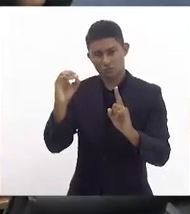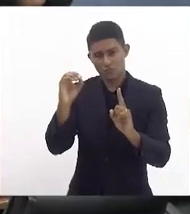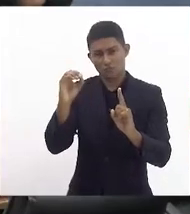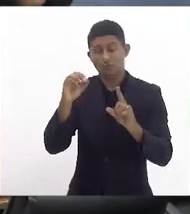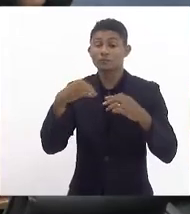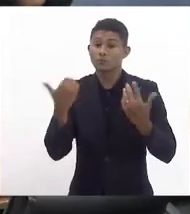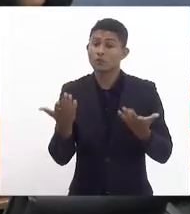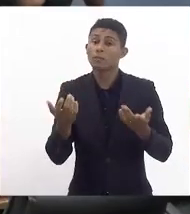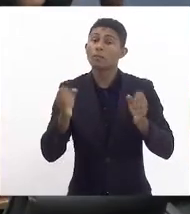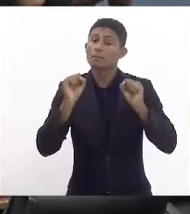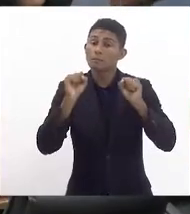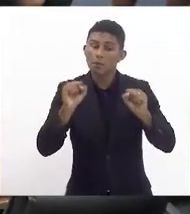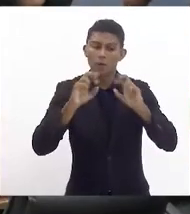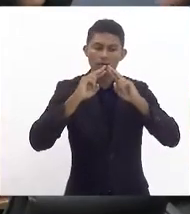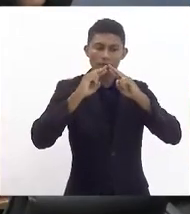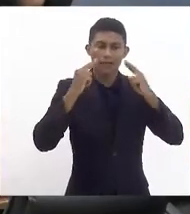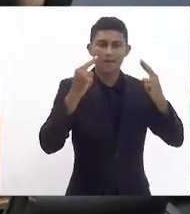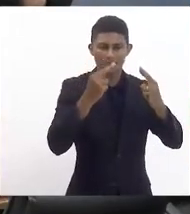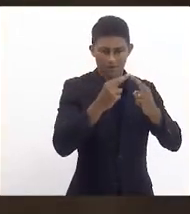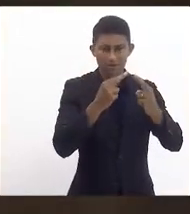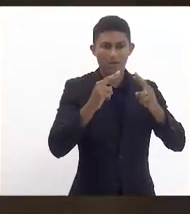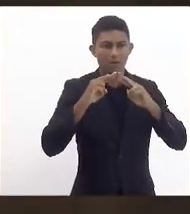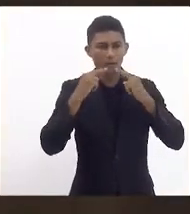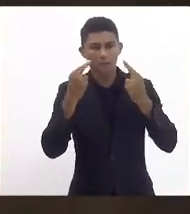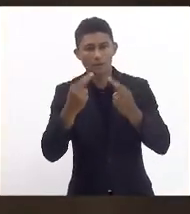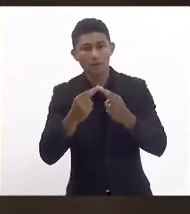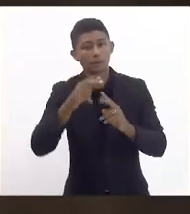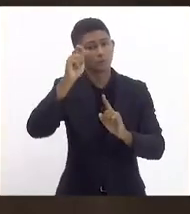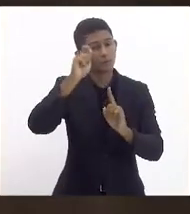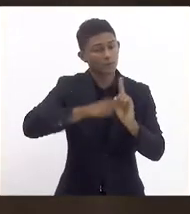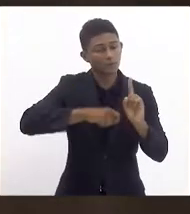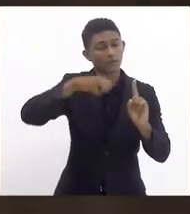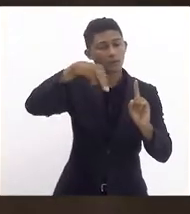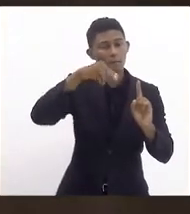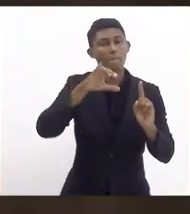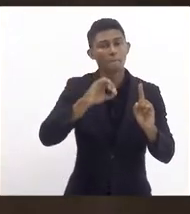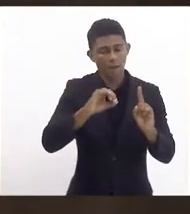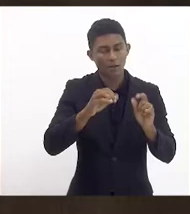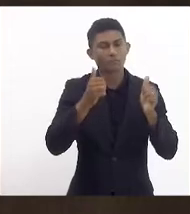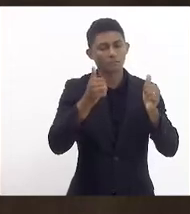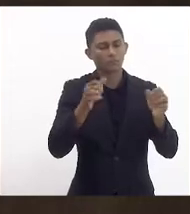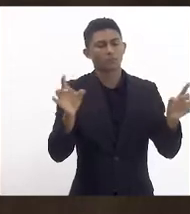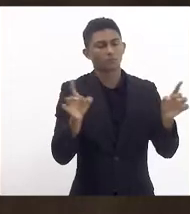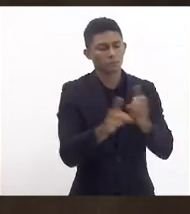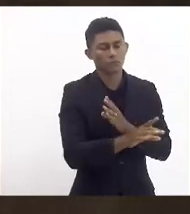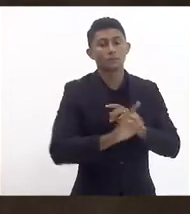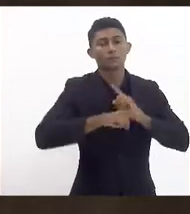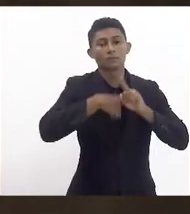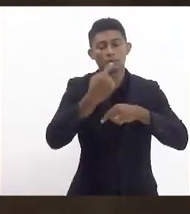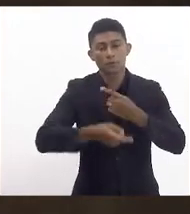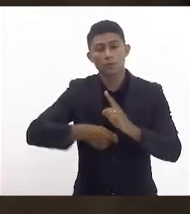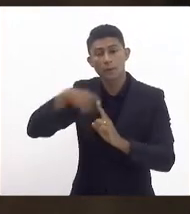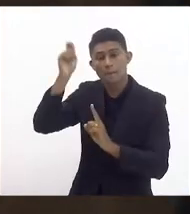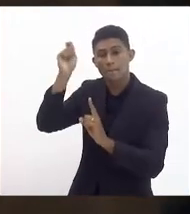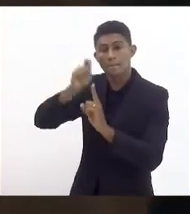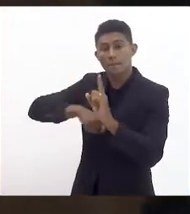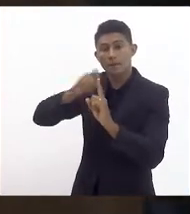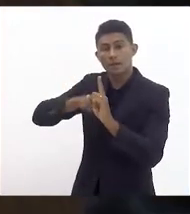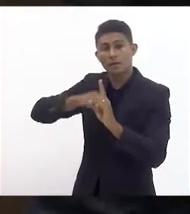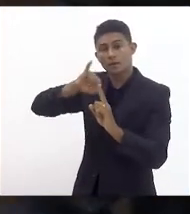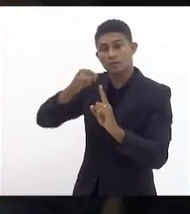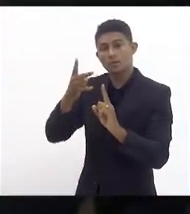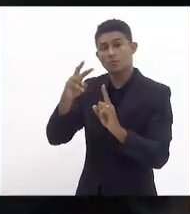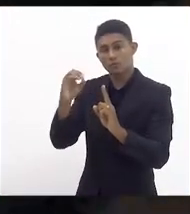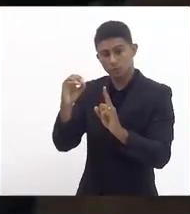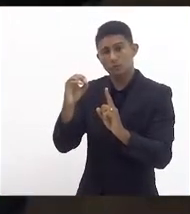presidente, em maio e trazer a plenário na segunda quinzena, na primeira quinzena de